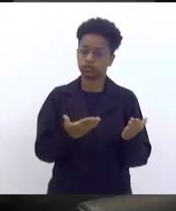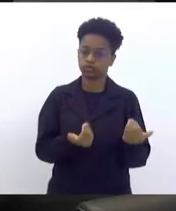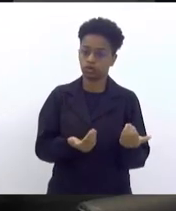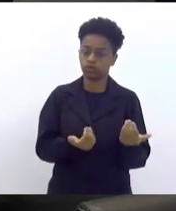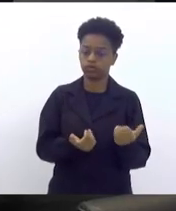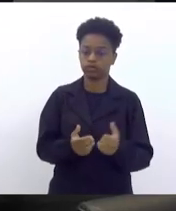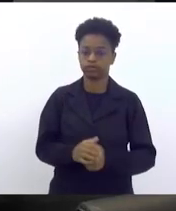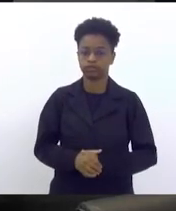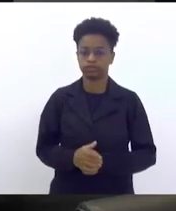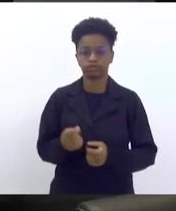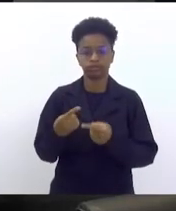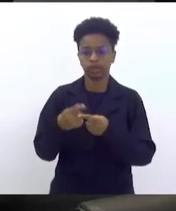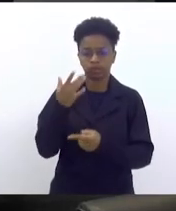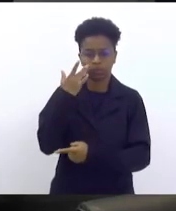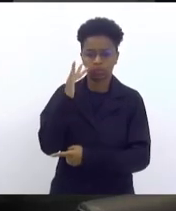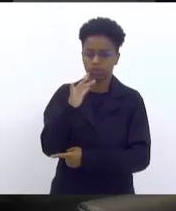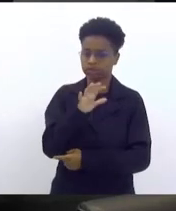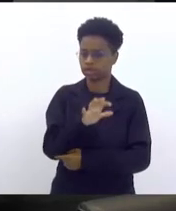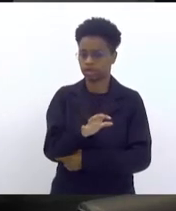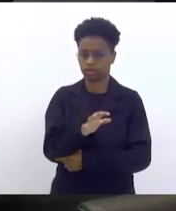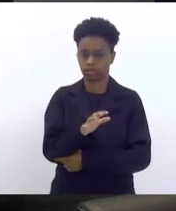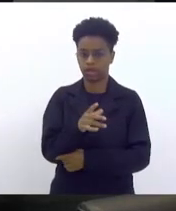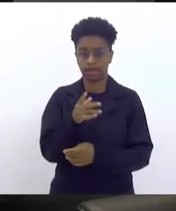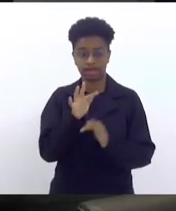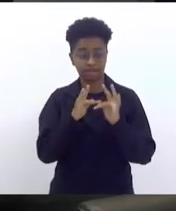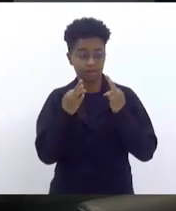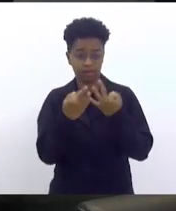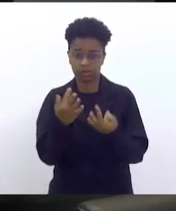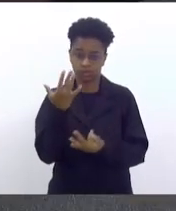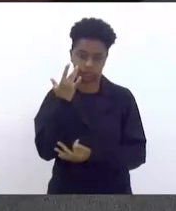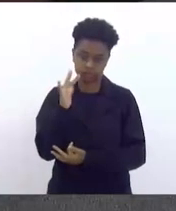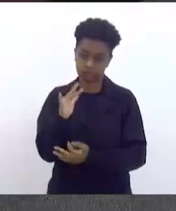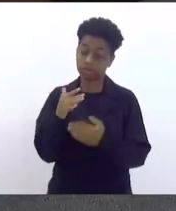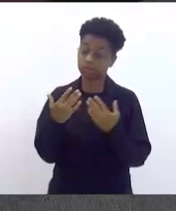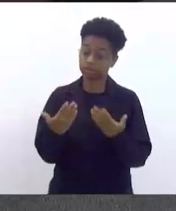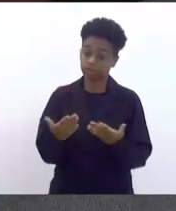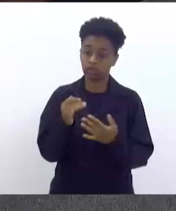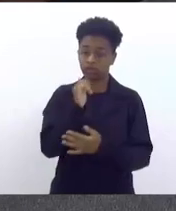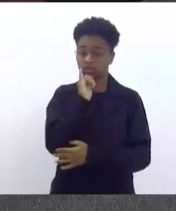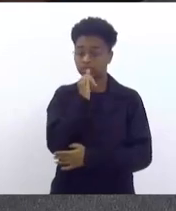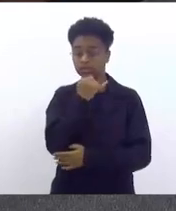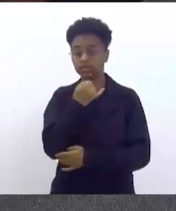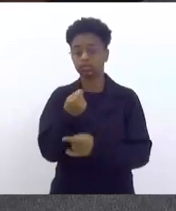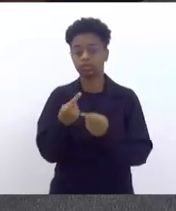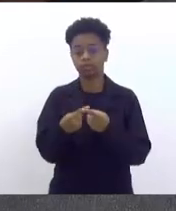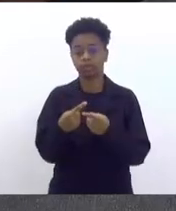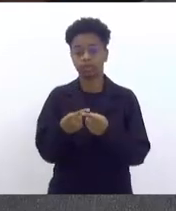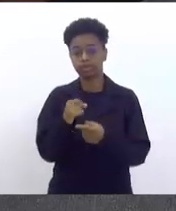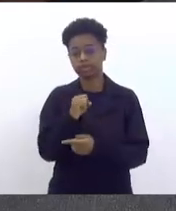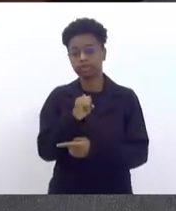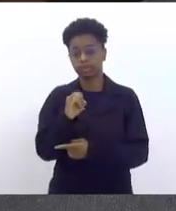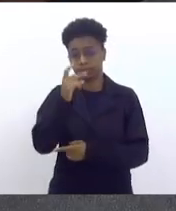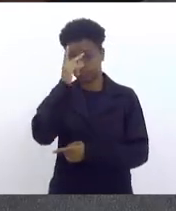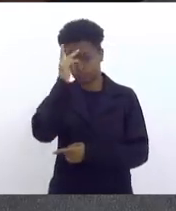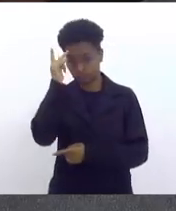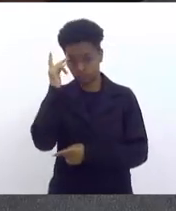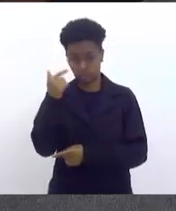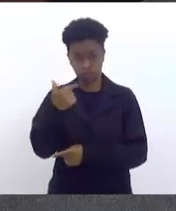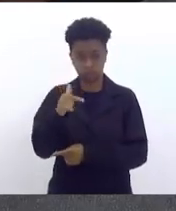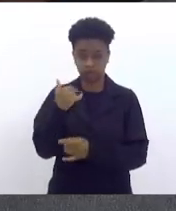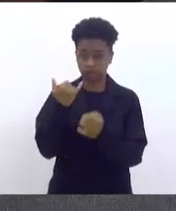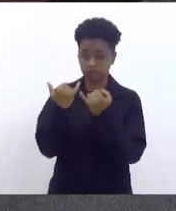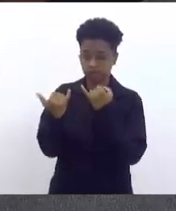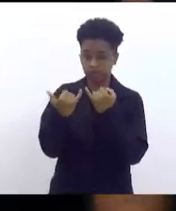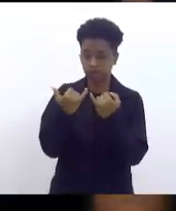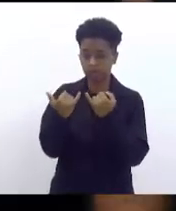eles Com certeza não sabem disso os pais não sabem disso Isso é muito triste porque se a pessoa não tem informação ela não sabe